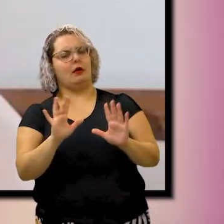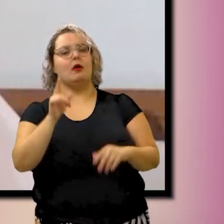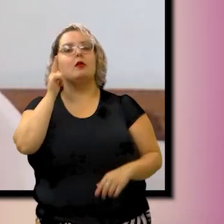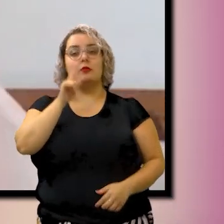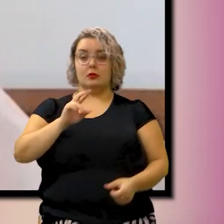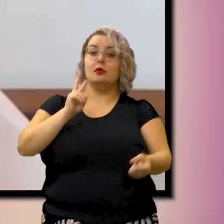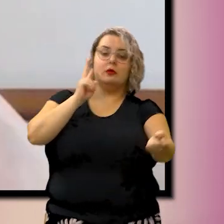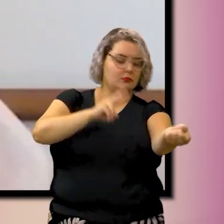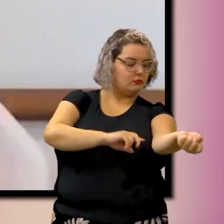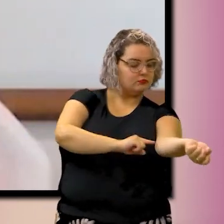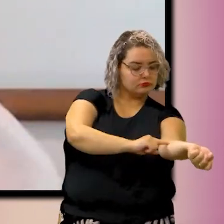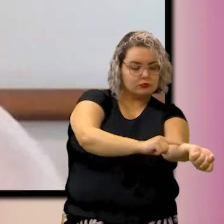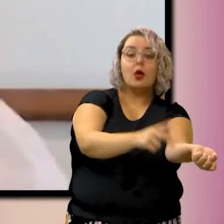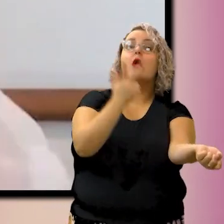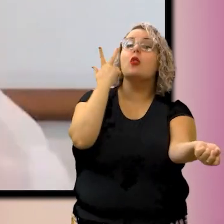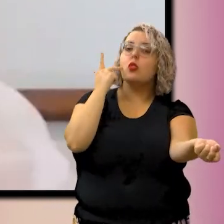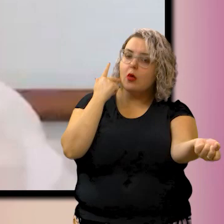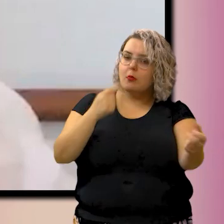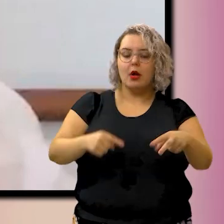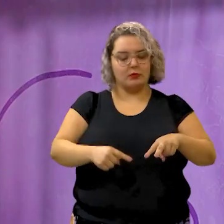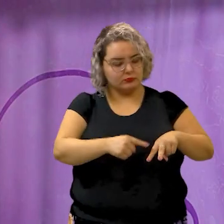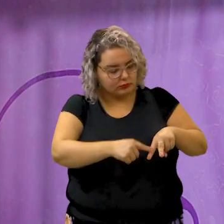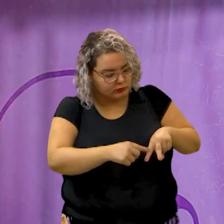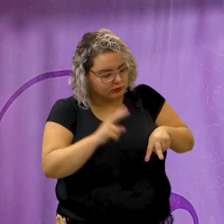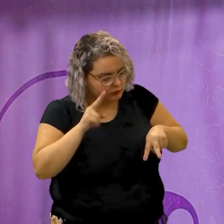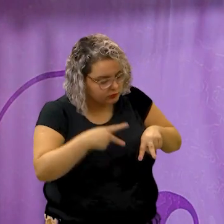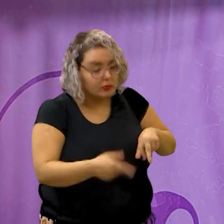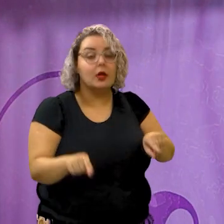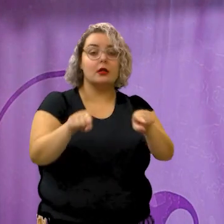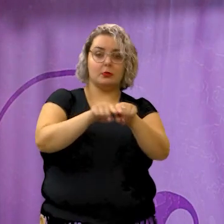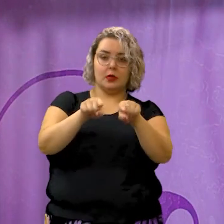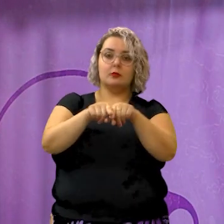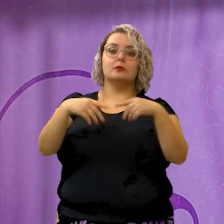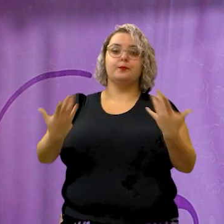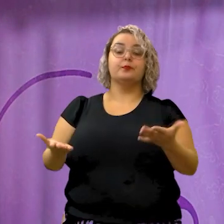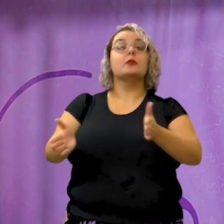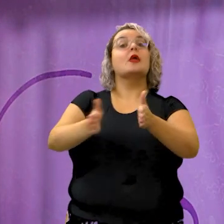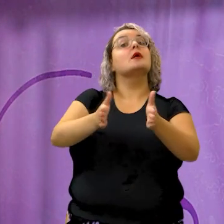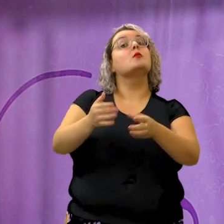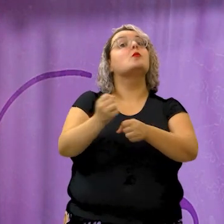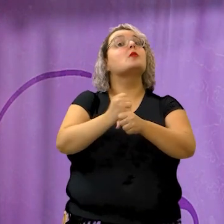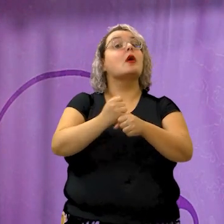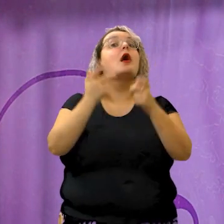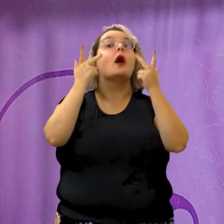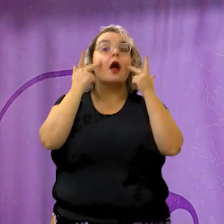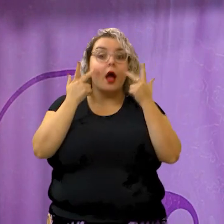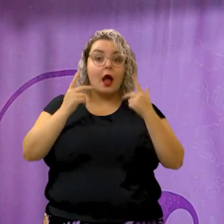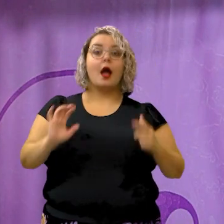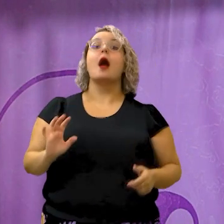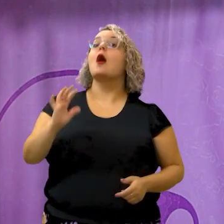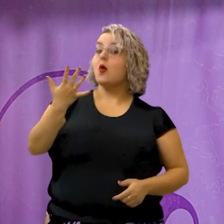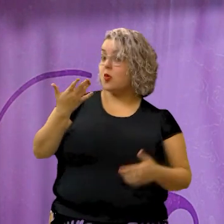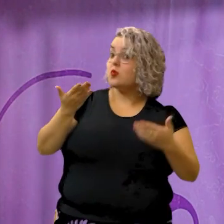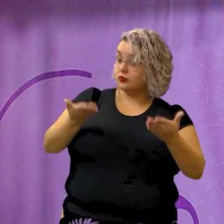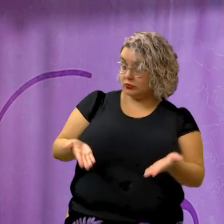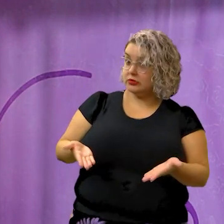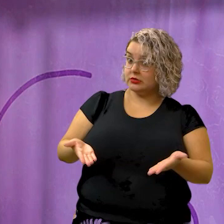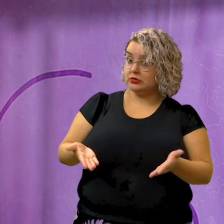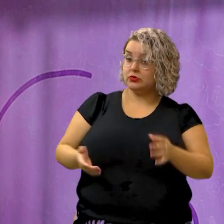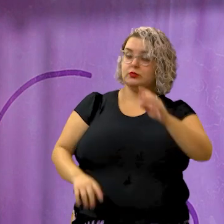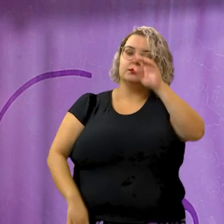consegue ver muitas veias normais na perna também. Nessa época do ano, então, é normal, né, acontecer isso,